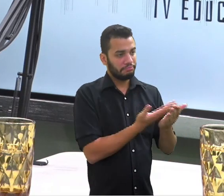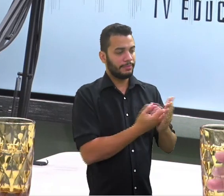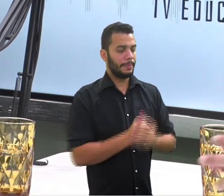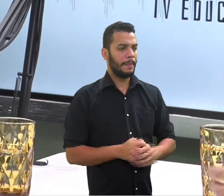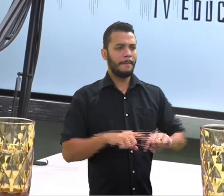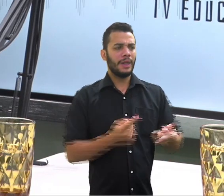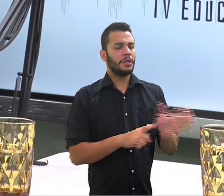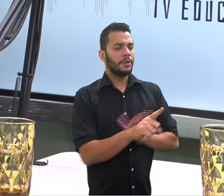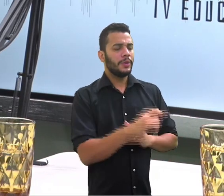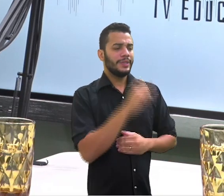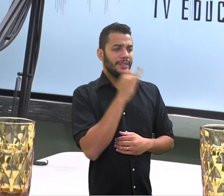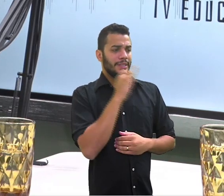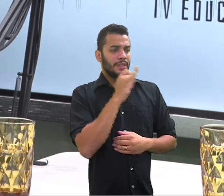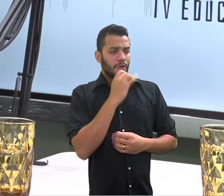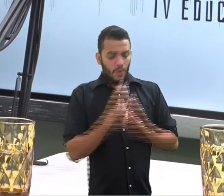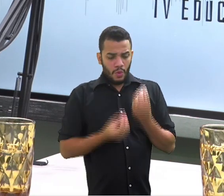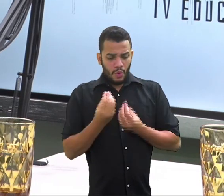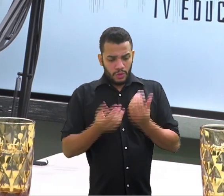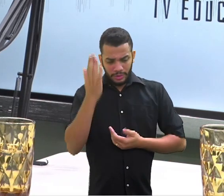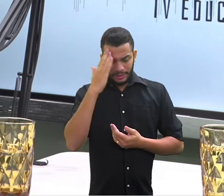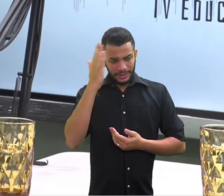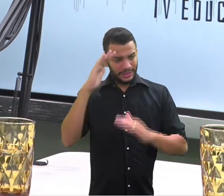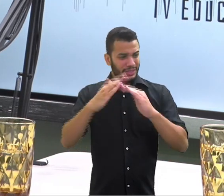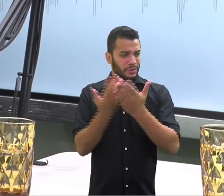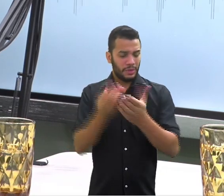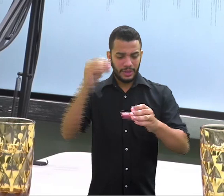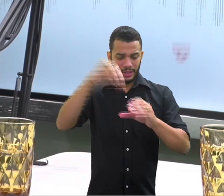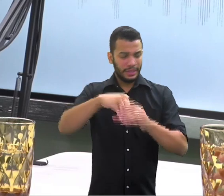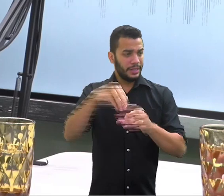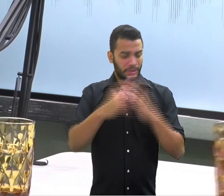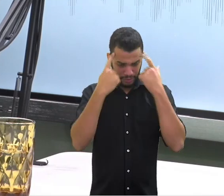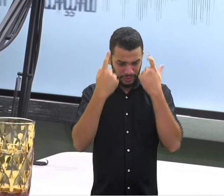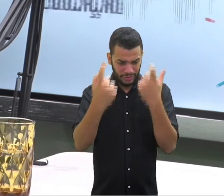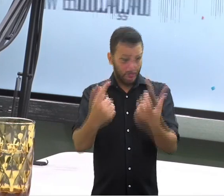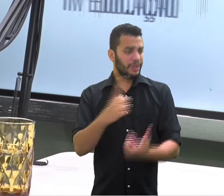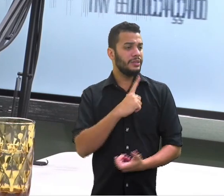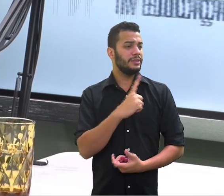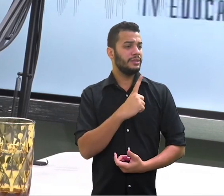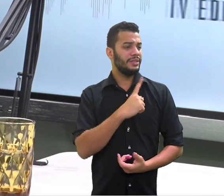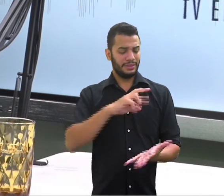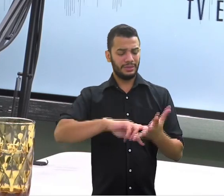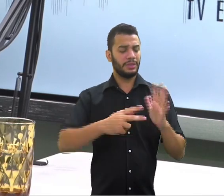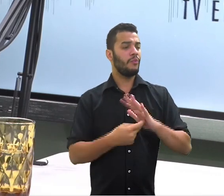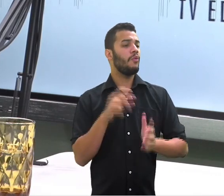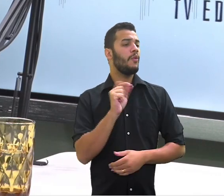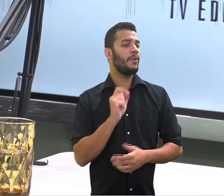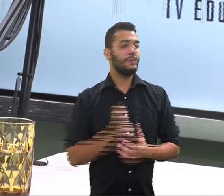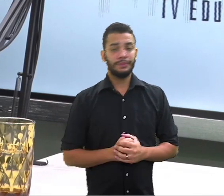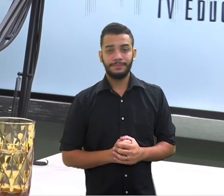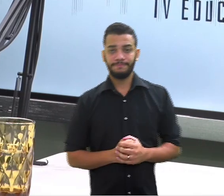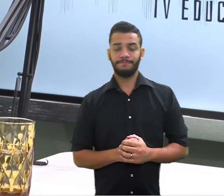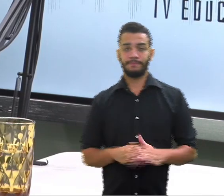para todos o que é violência é o desrespeito. A partir do momento que uma pessoa é desrespeitada no seu corpo, na